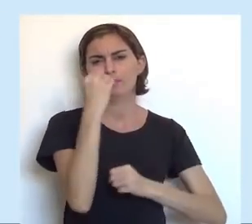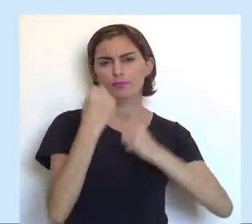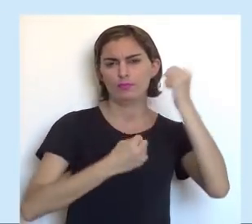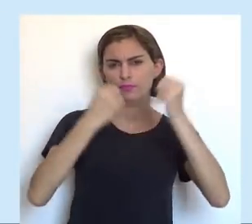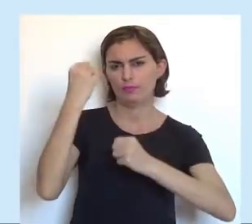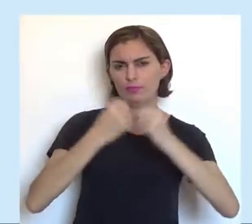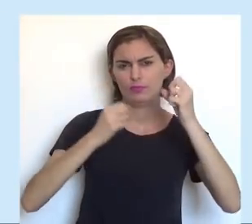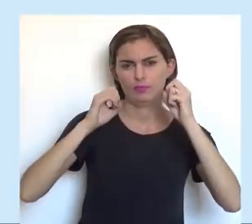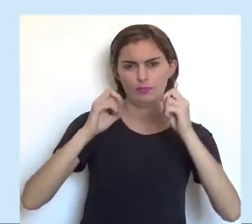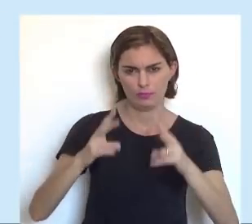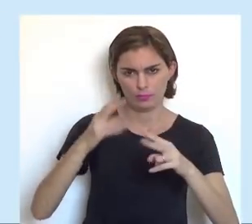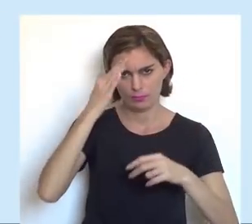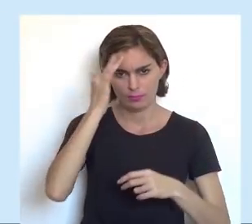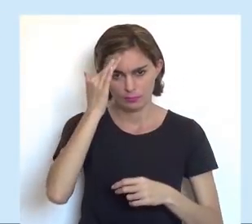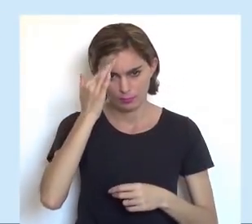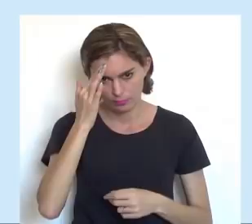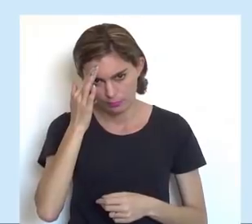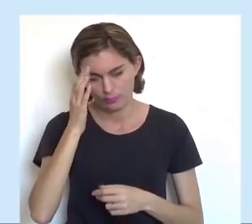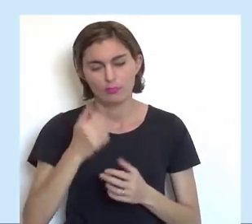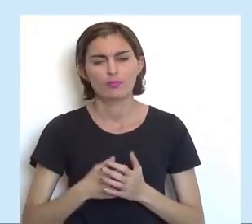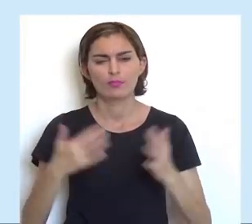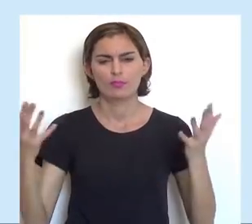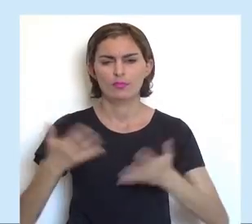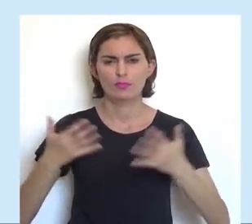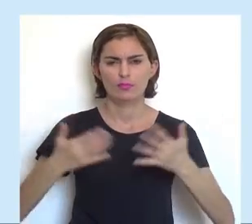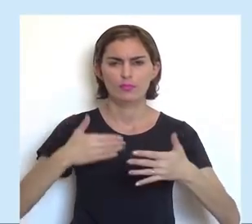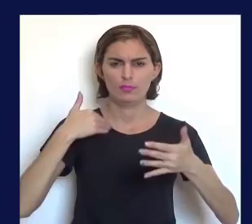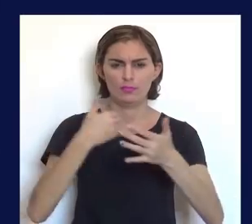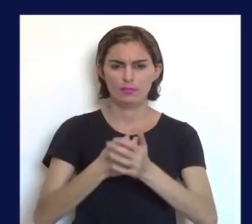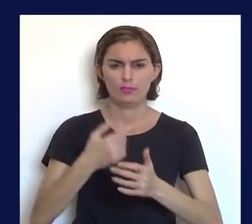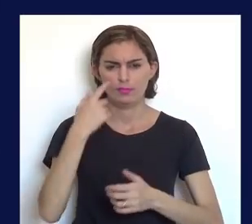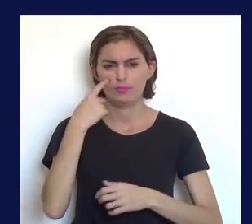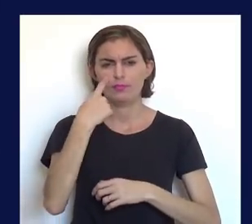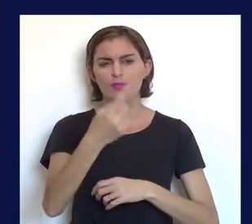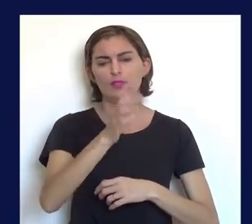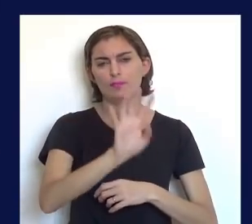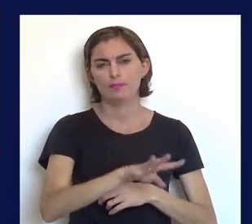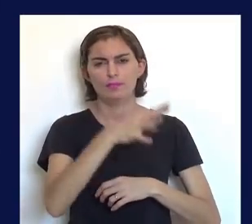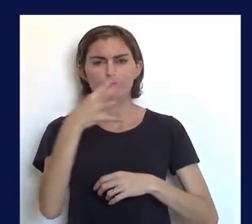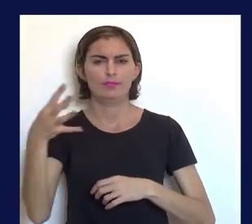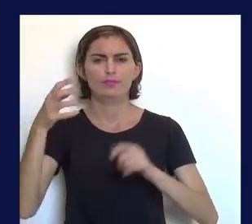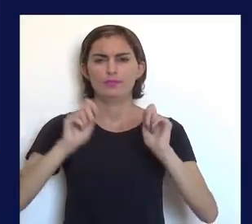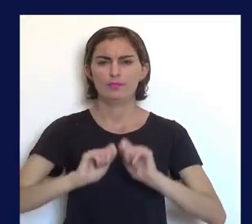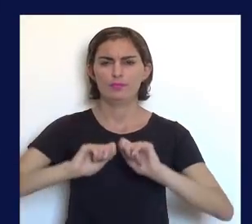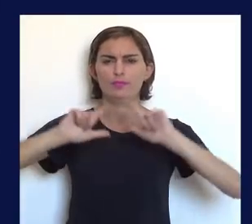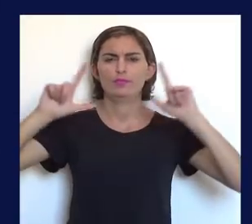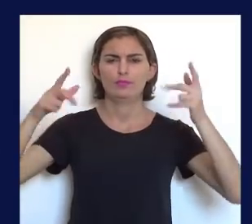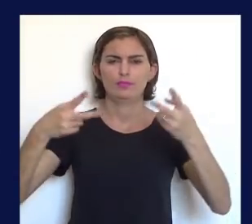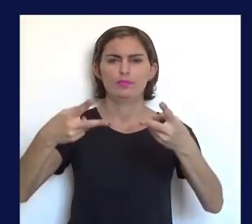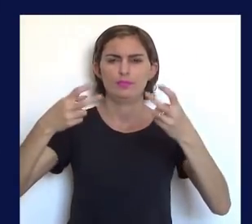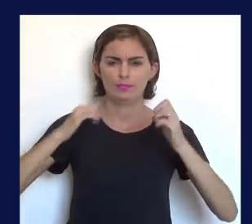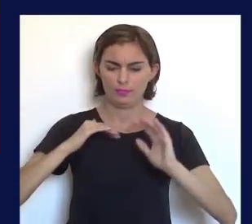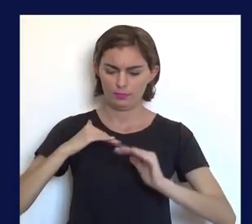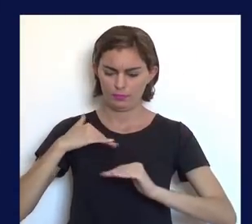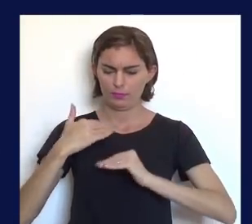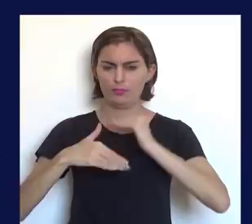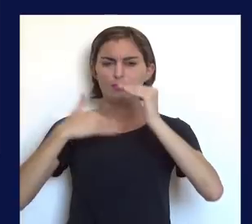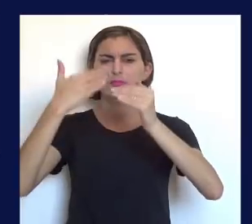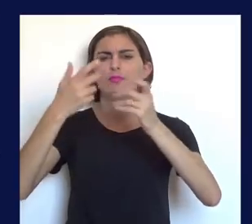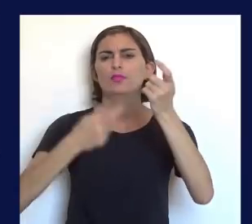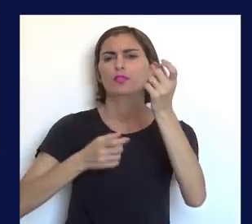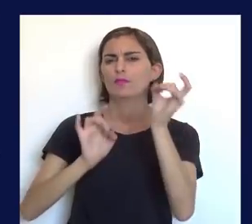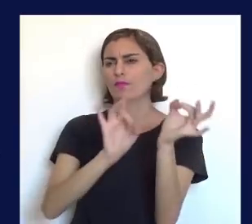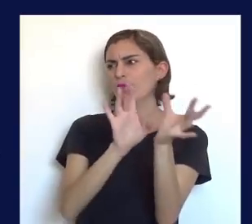fabril, ok? Todo mundo entendeu? Vamos para o próximo? Nessa tela nós vamos perceber a evolução